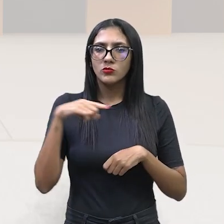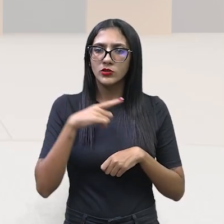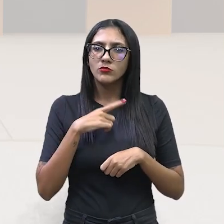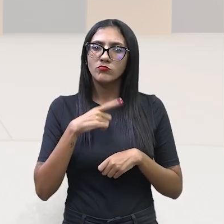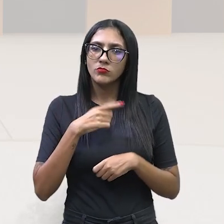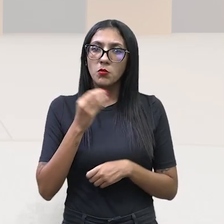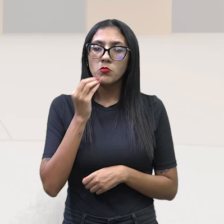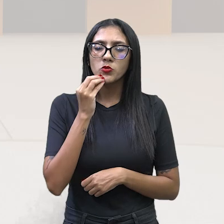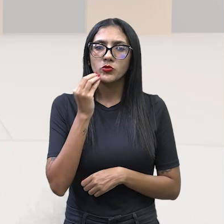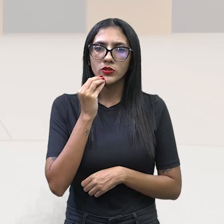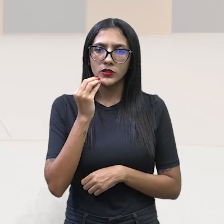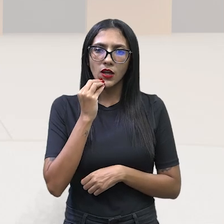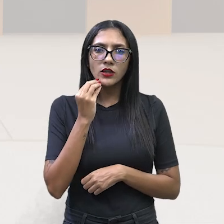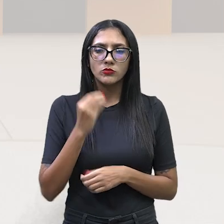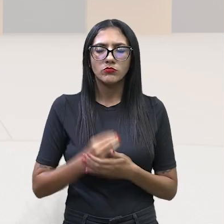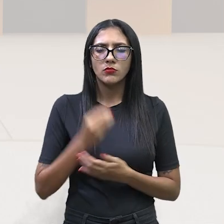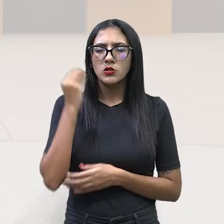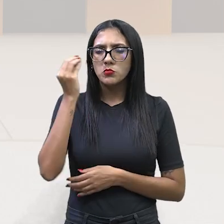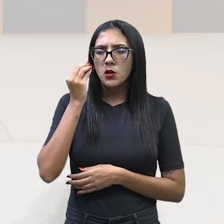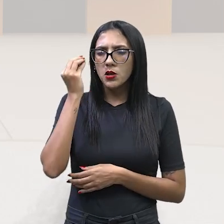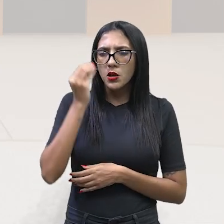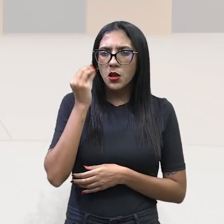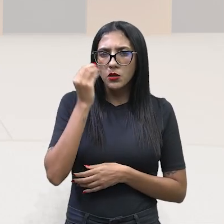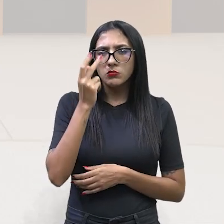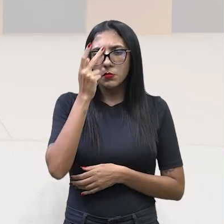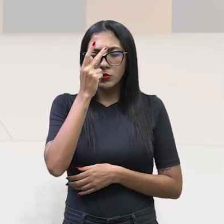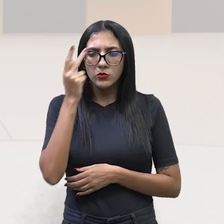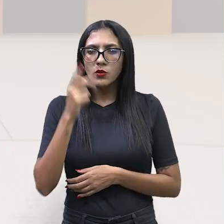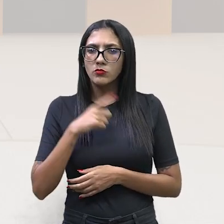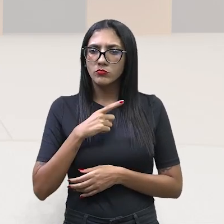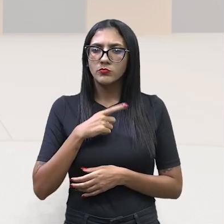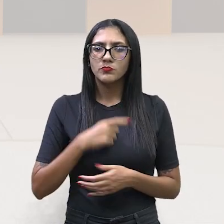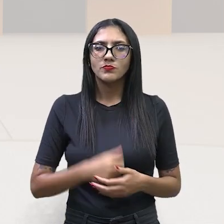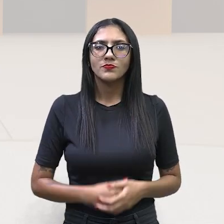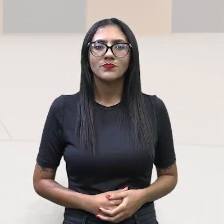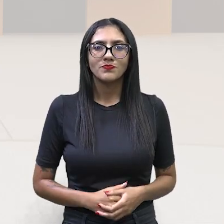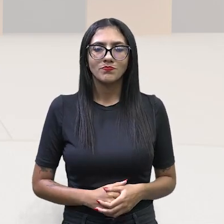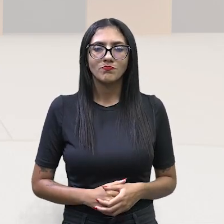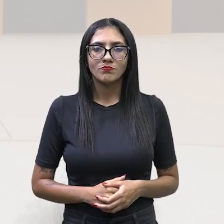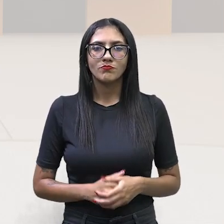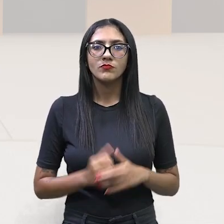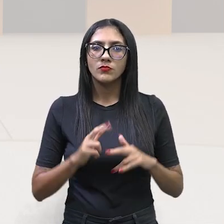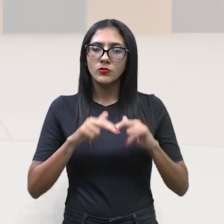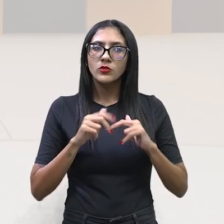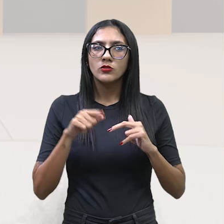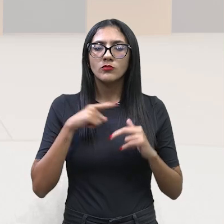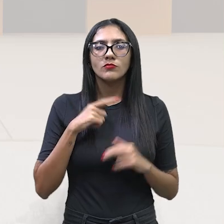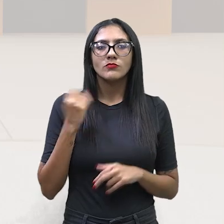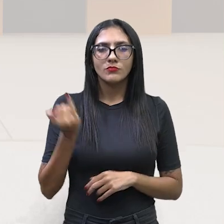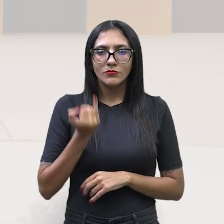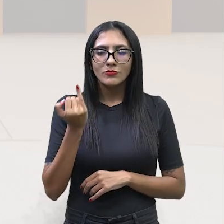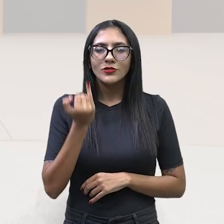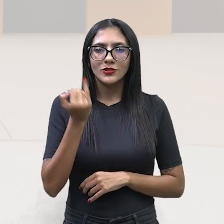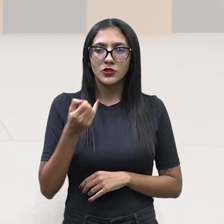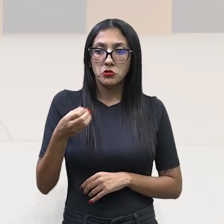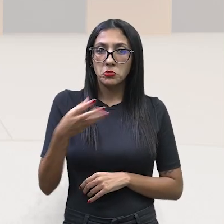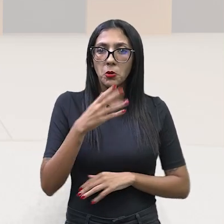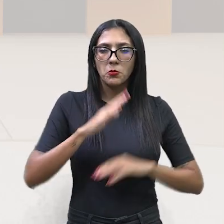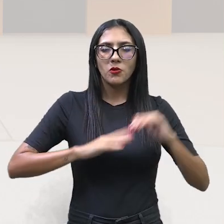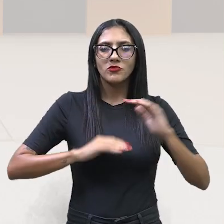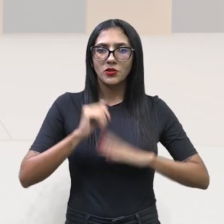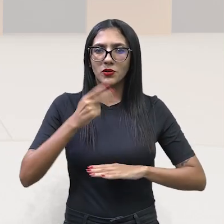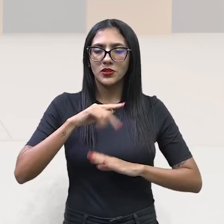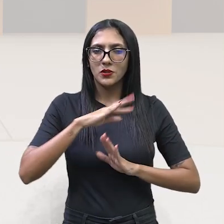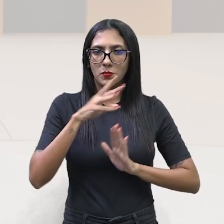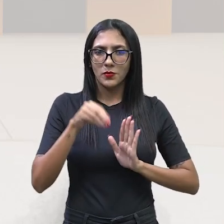oportunidades para engenheiros especializados em energias renováveis. Então, mais uma dica aí, né, das profissões que estão surgindo aqui na Amazônia. Mas